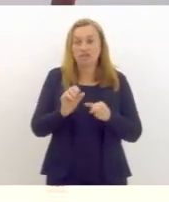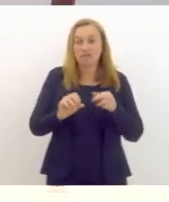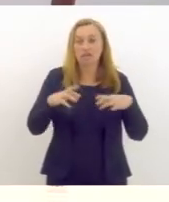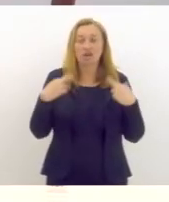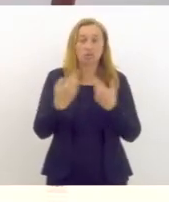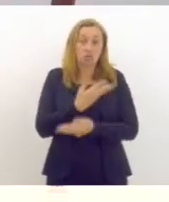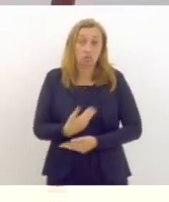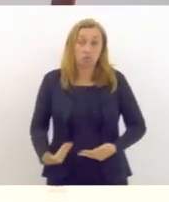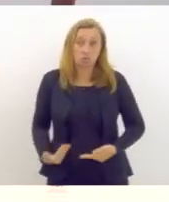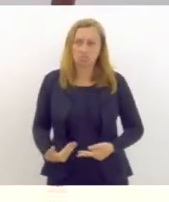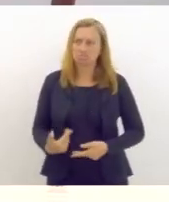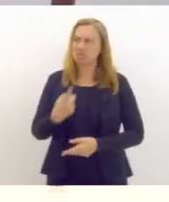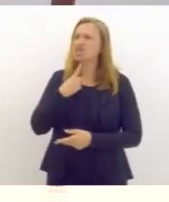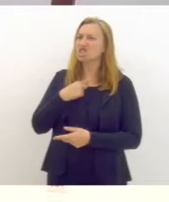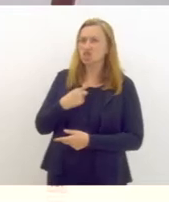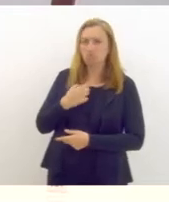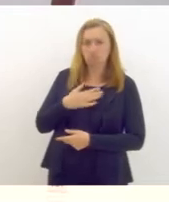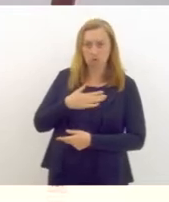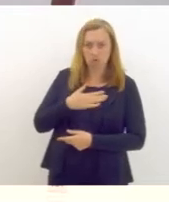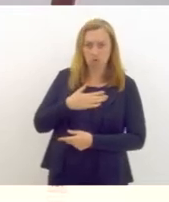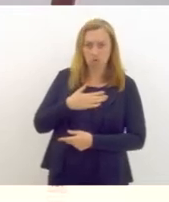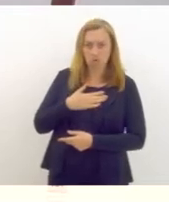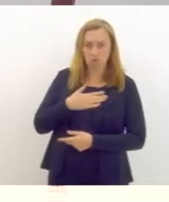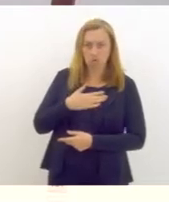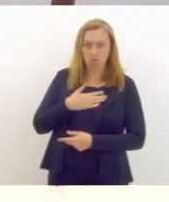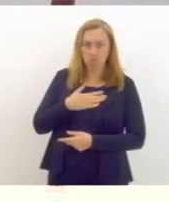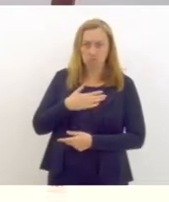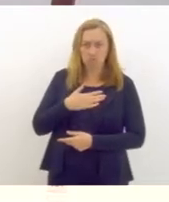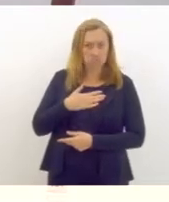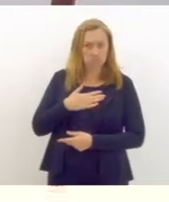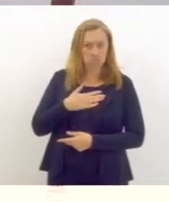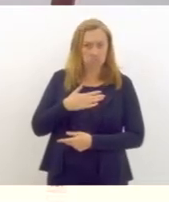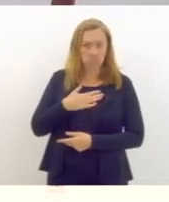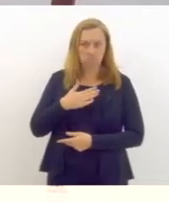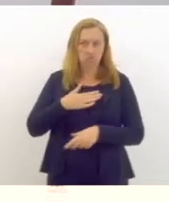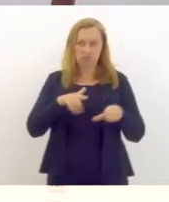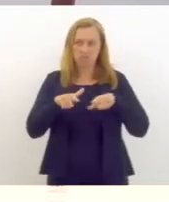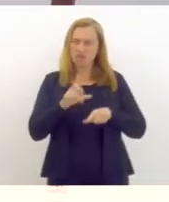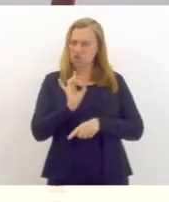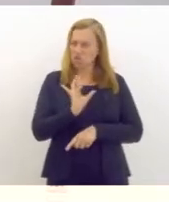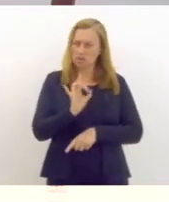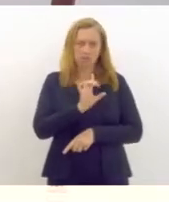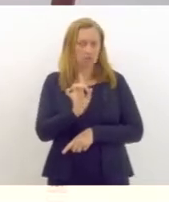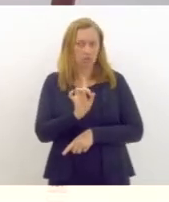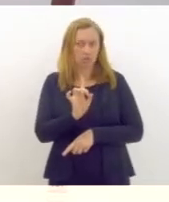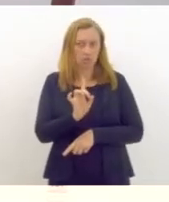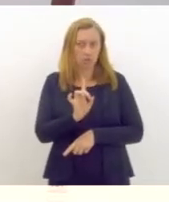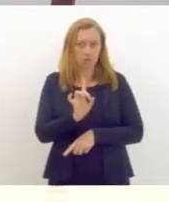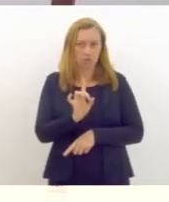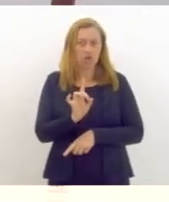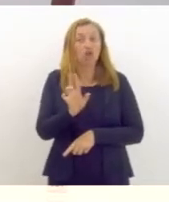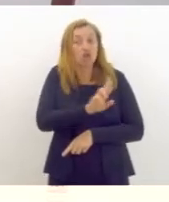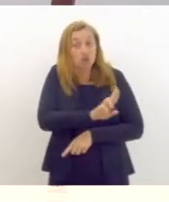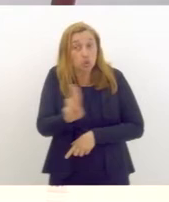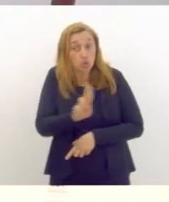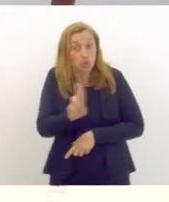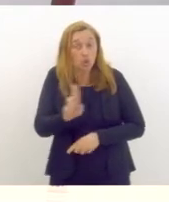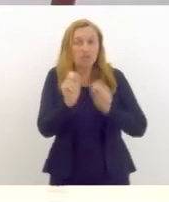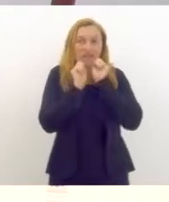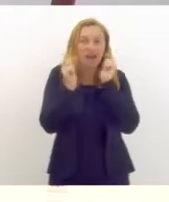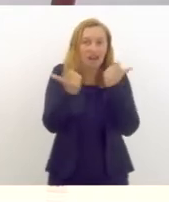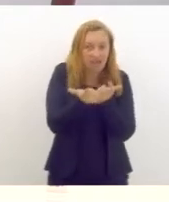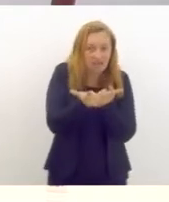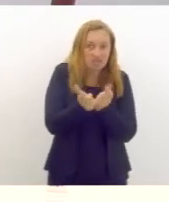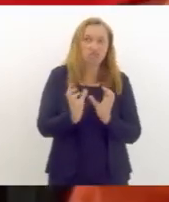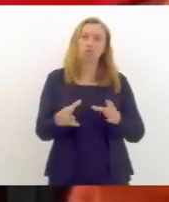pública que não é um desejo meu não é algo da minha vontade ou do meu mandato sozinho eu tô fazendo isso em nome da Assembleia Legislativa